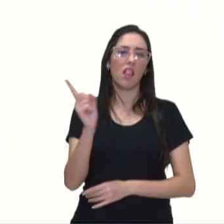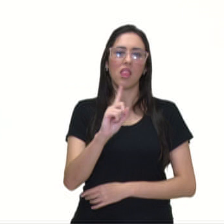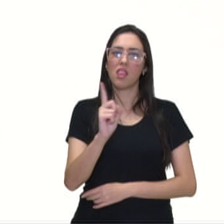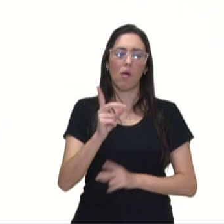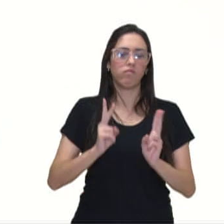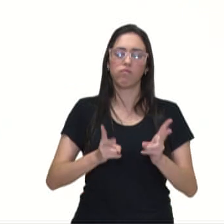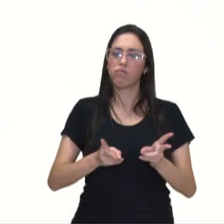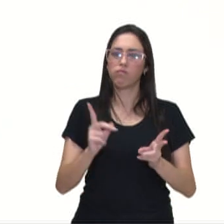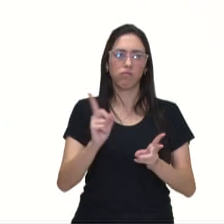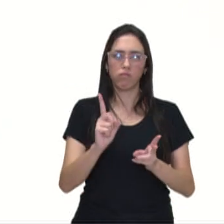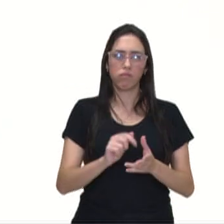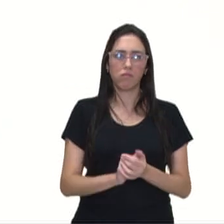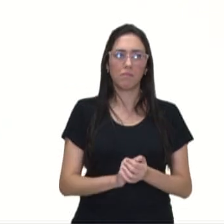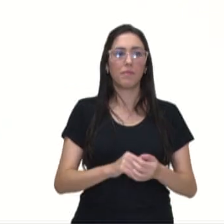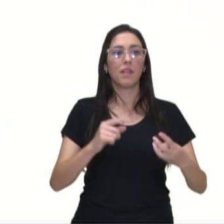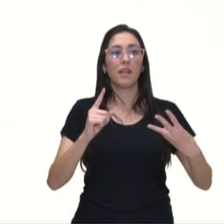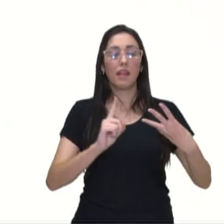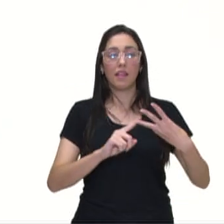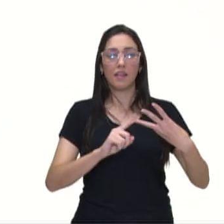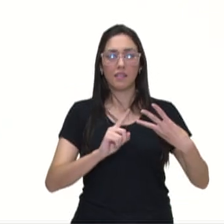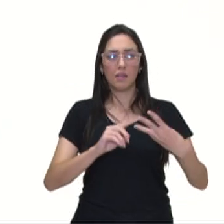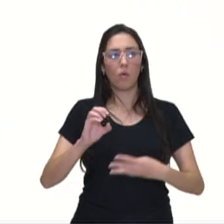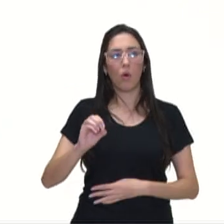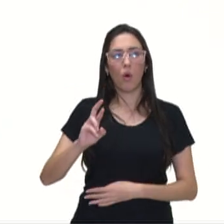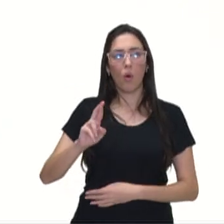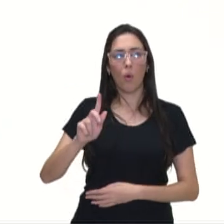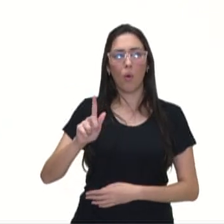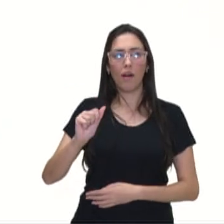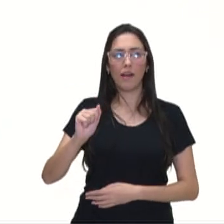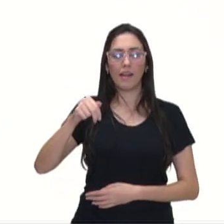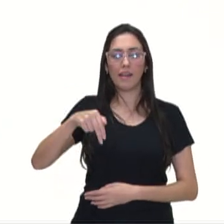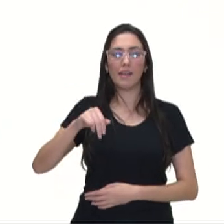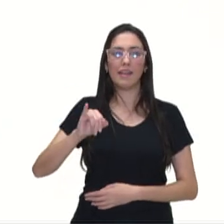organize, essa é a nossa root word, a nossa palavra raiz.